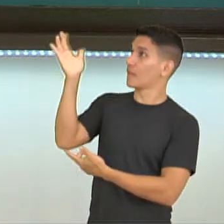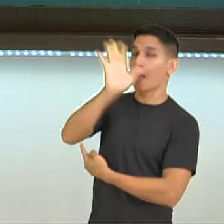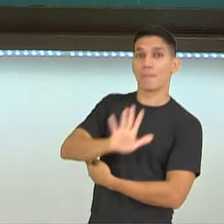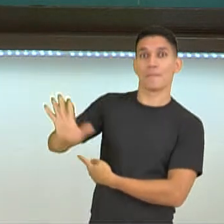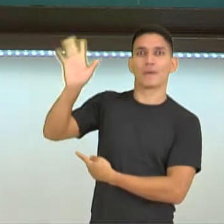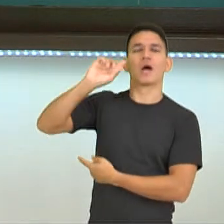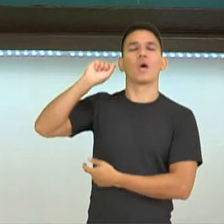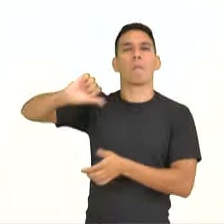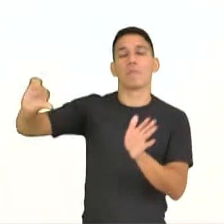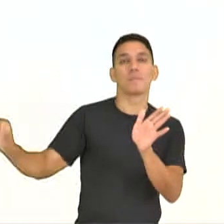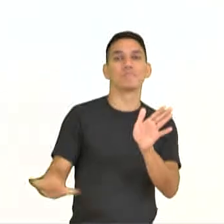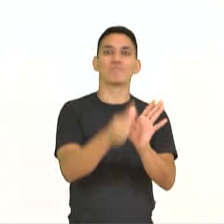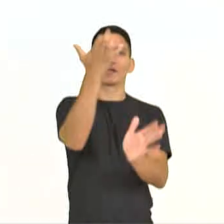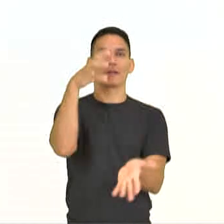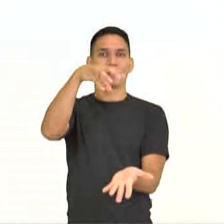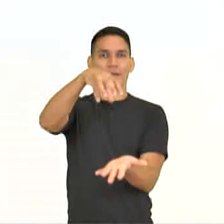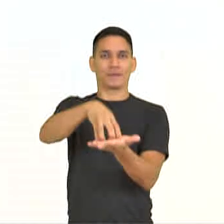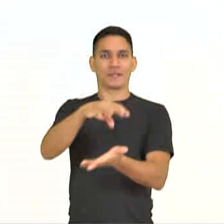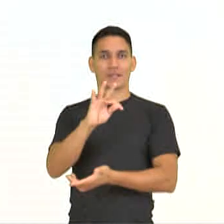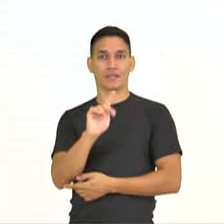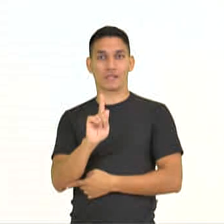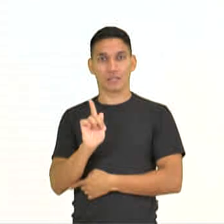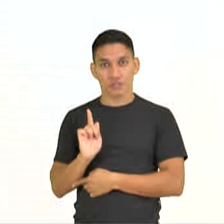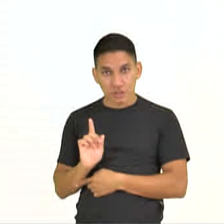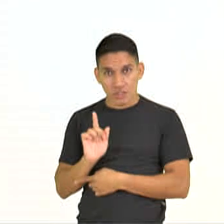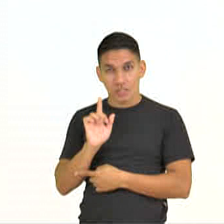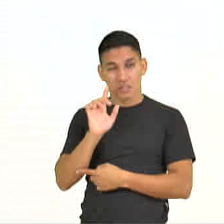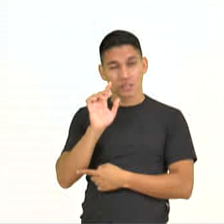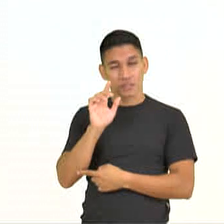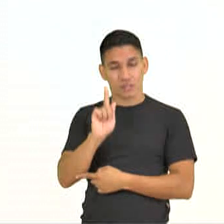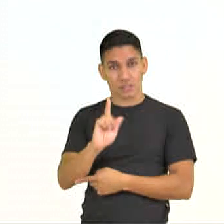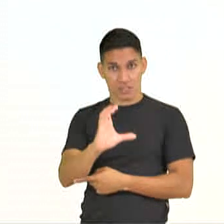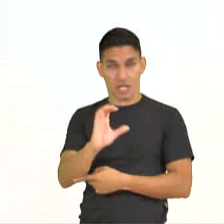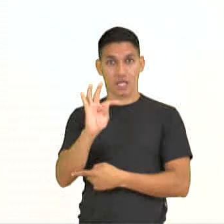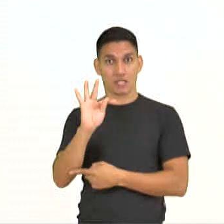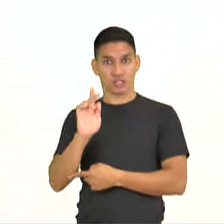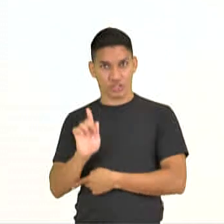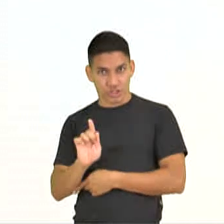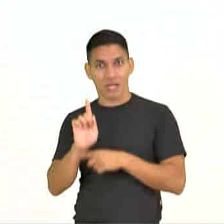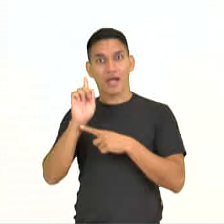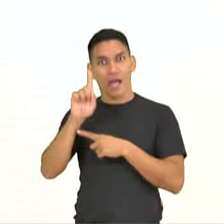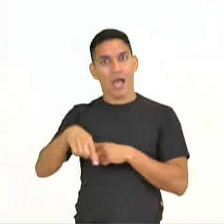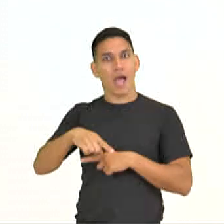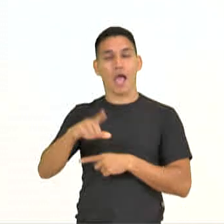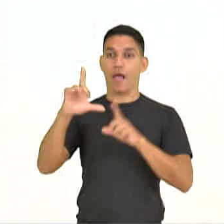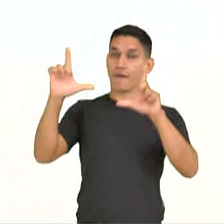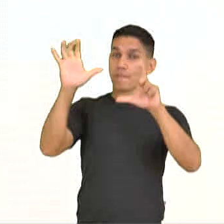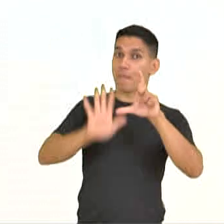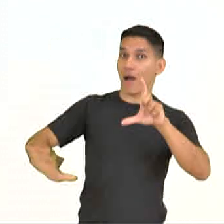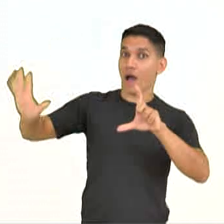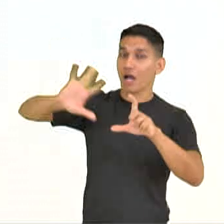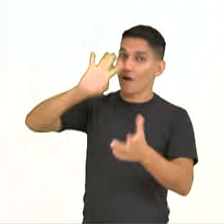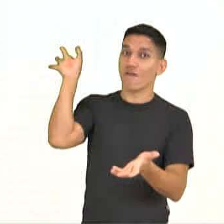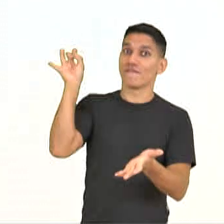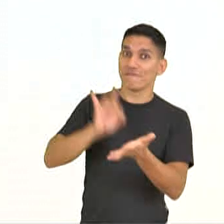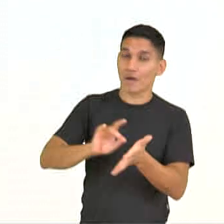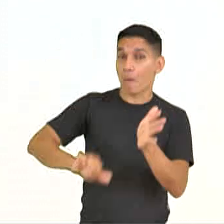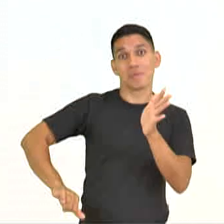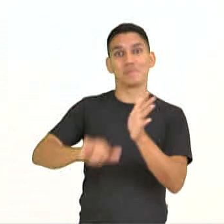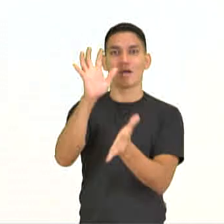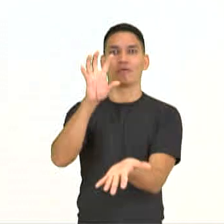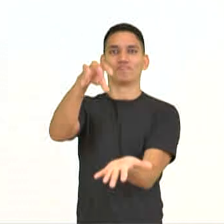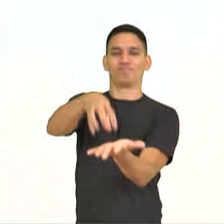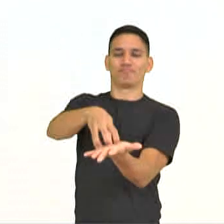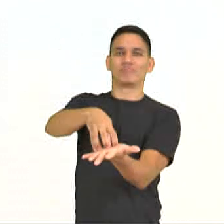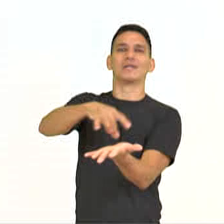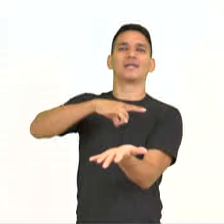do primeiro centro de tradição gaúcha que existiu. Então, é uma imagem oficial do primeiro CTG que